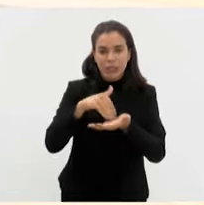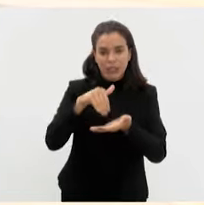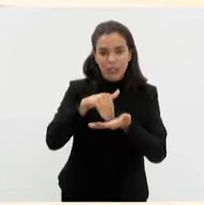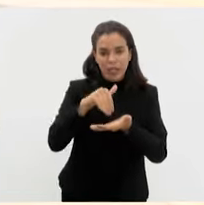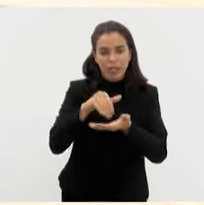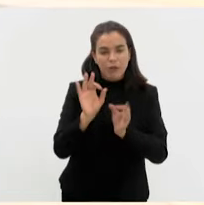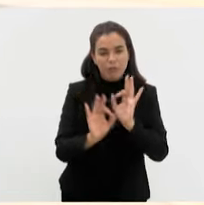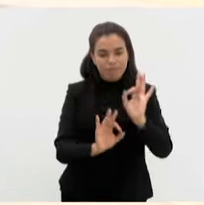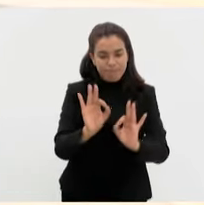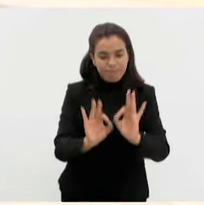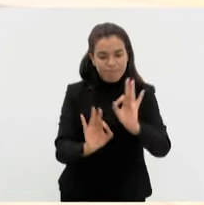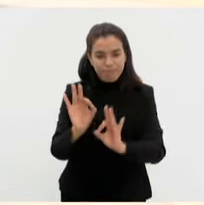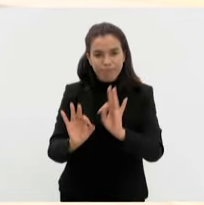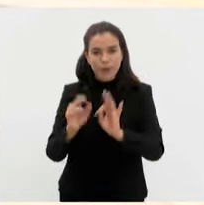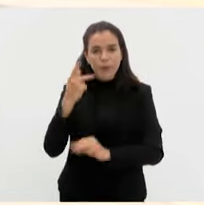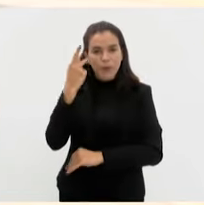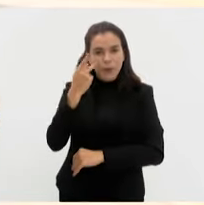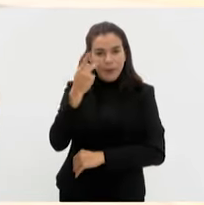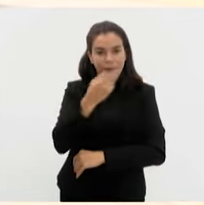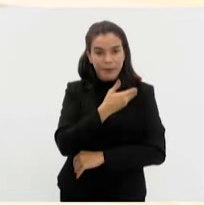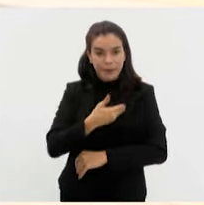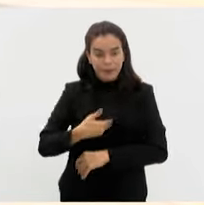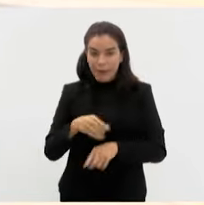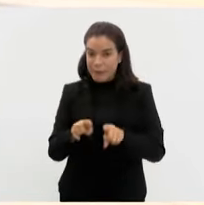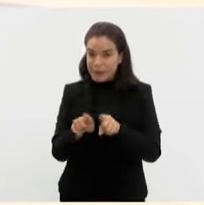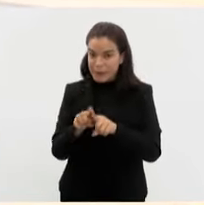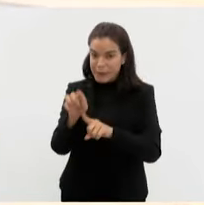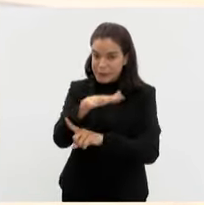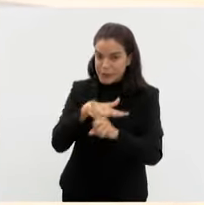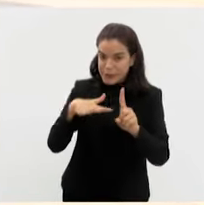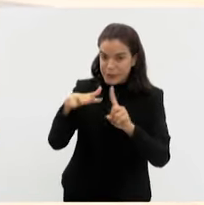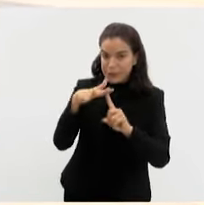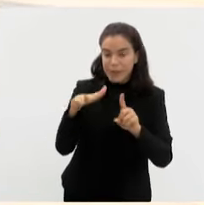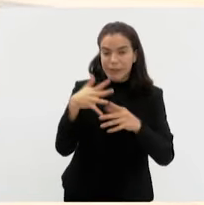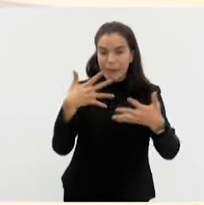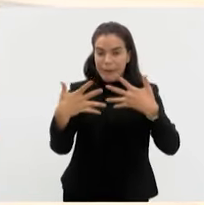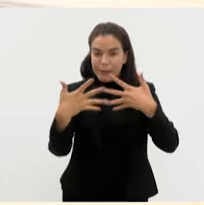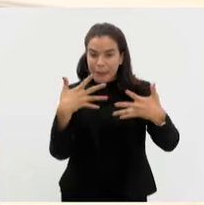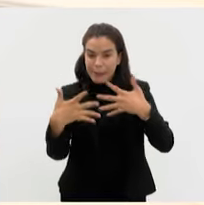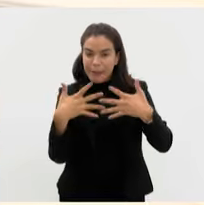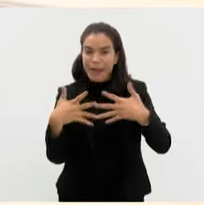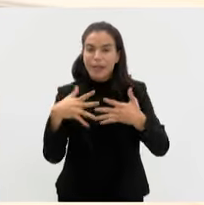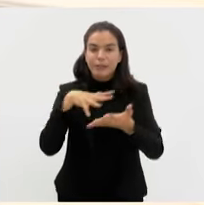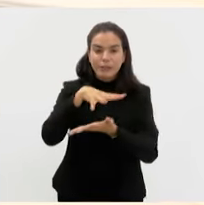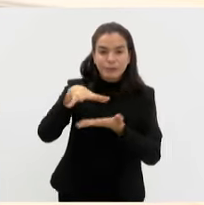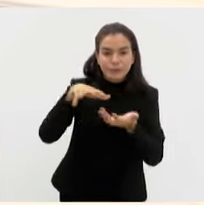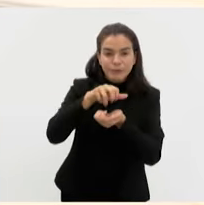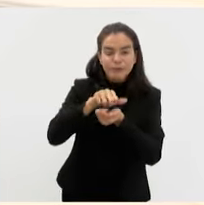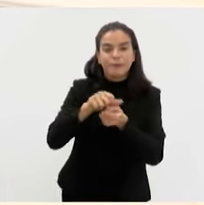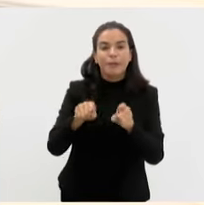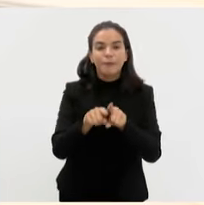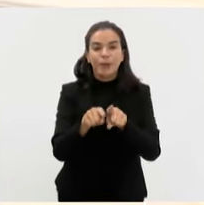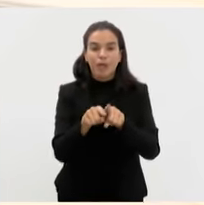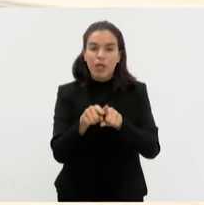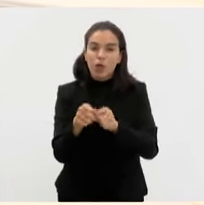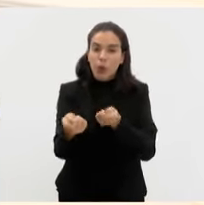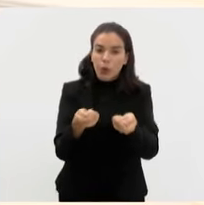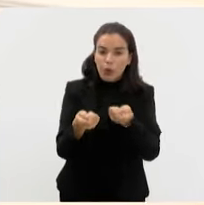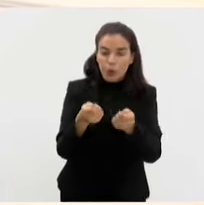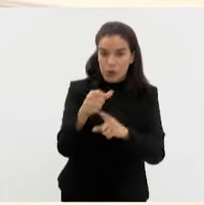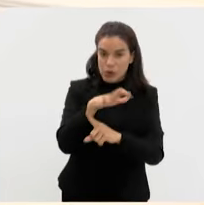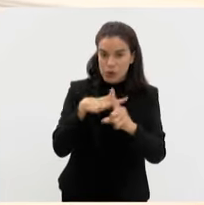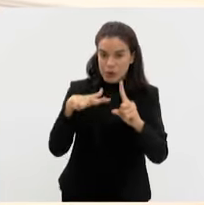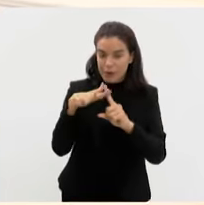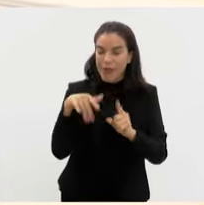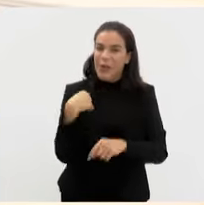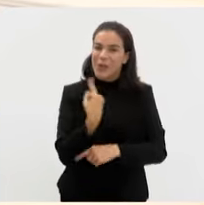processo de elaboração das políticas públicas, mas a toda a sociedade, gerando transparência, sustentabilidade das políticas, controle social.